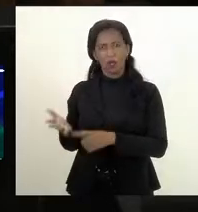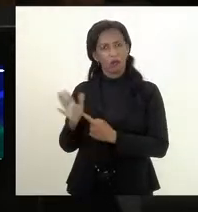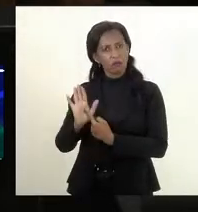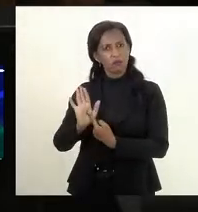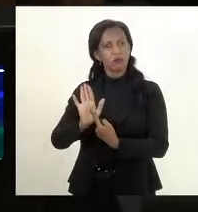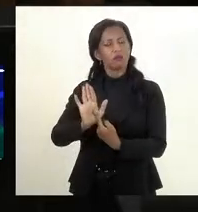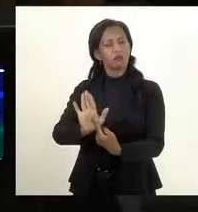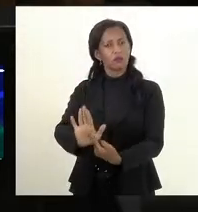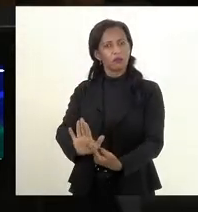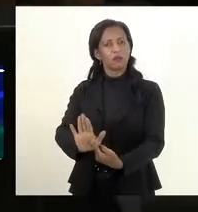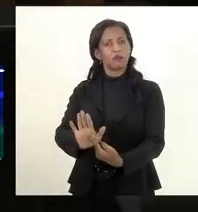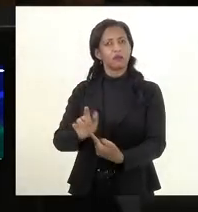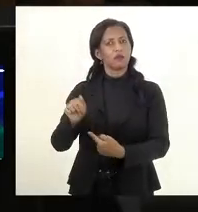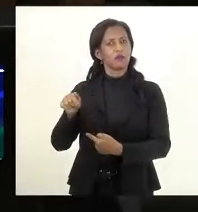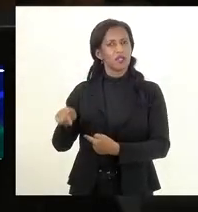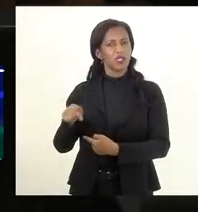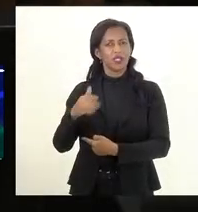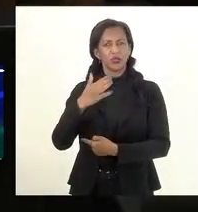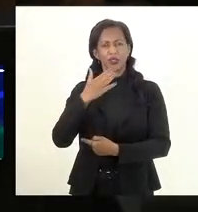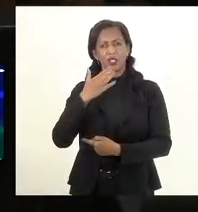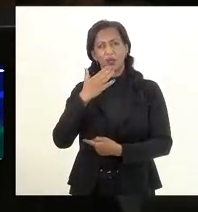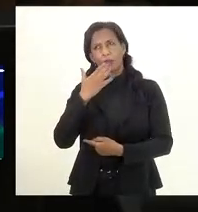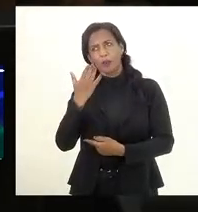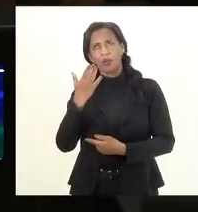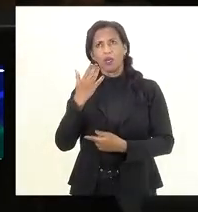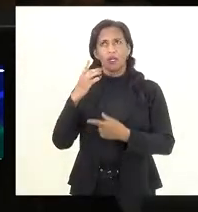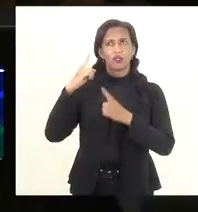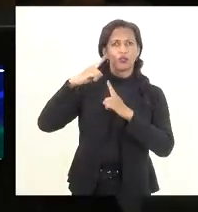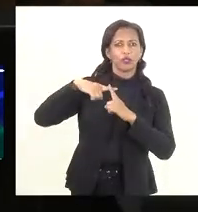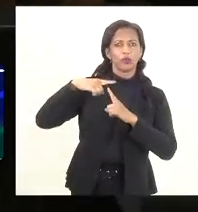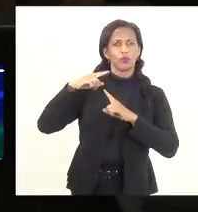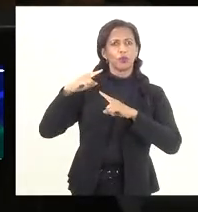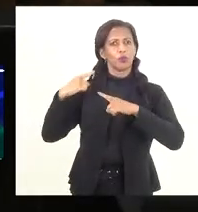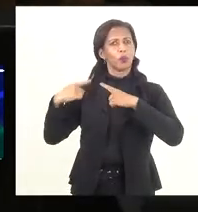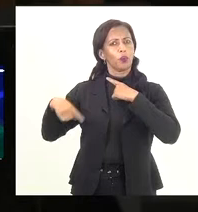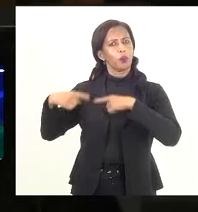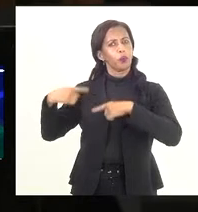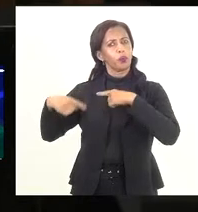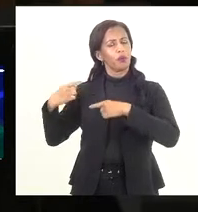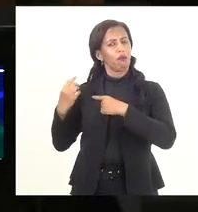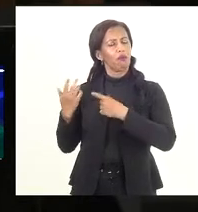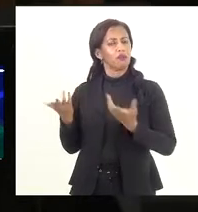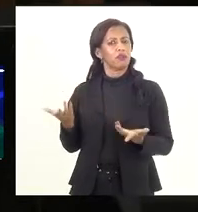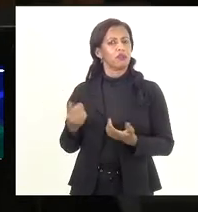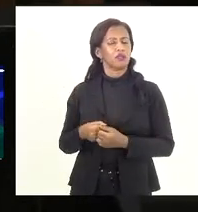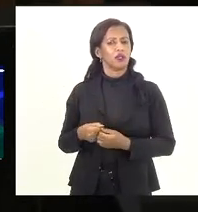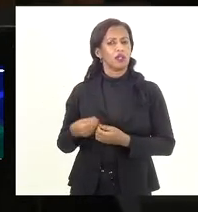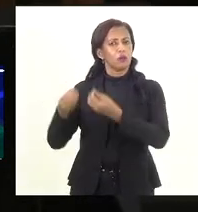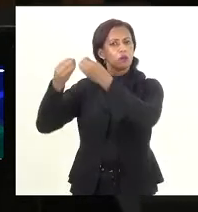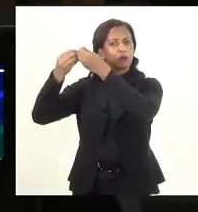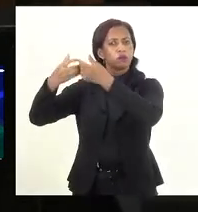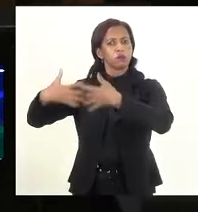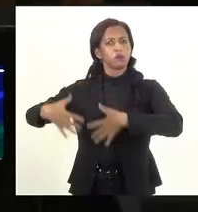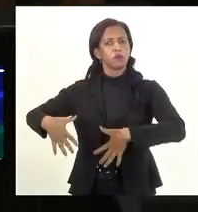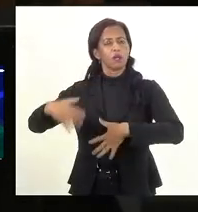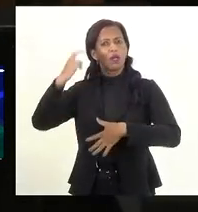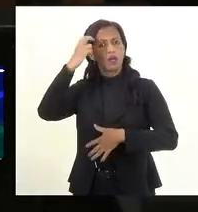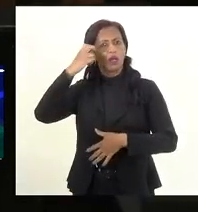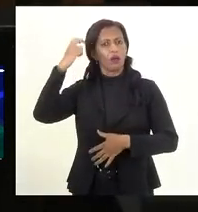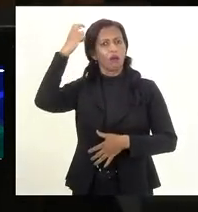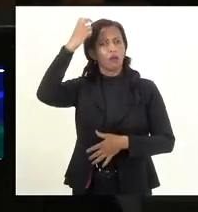demonstraram que esse tipo de política visava desmontar a